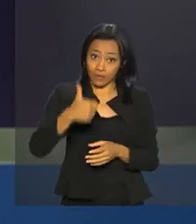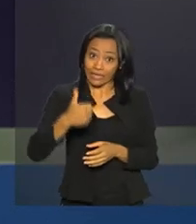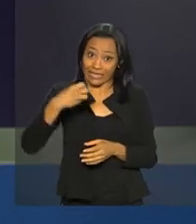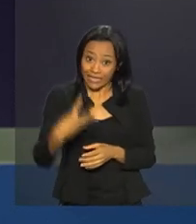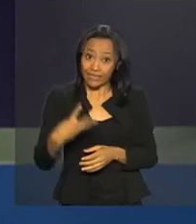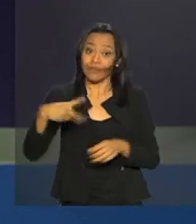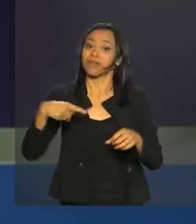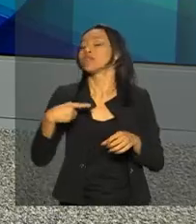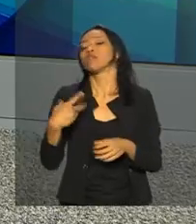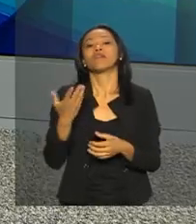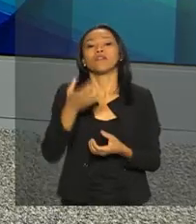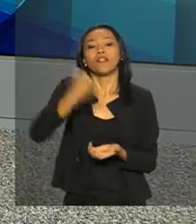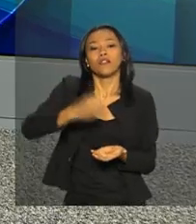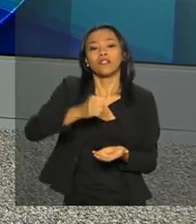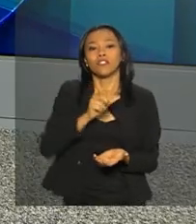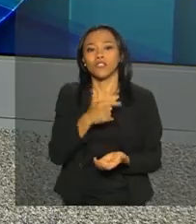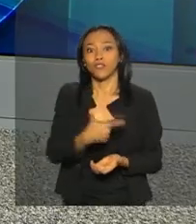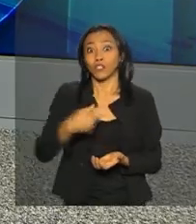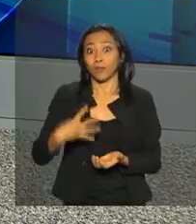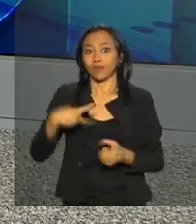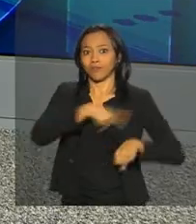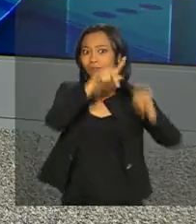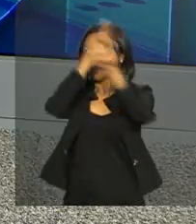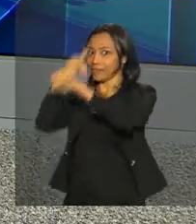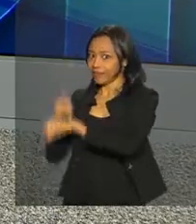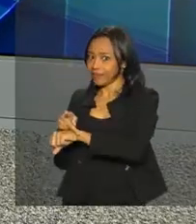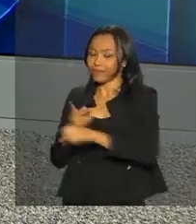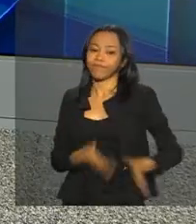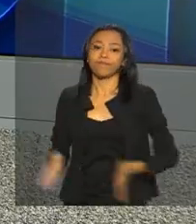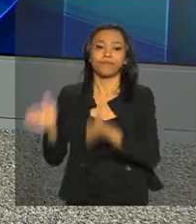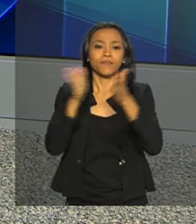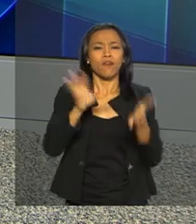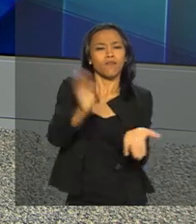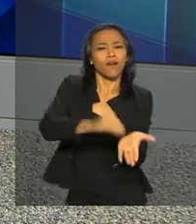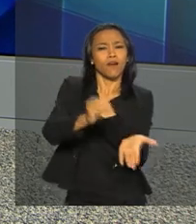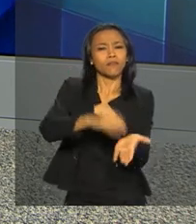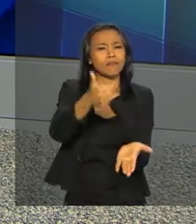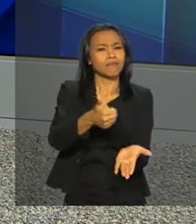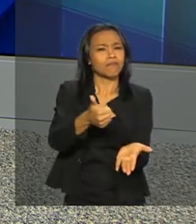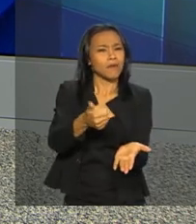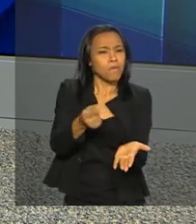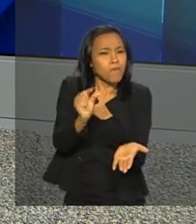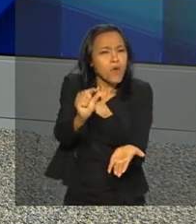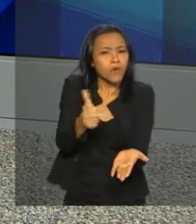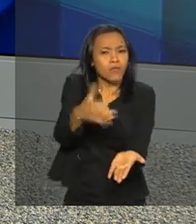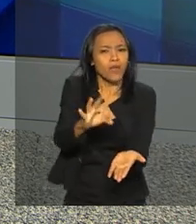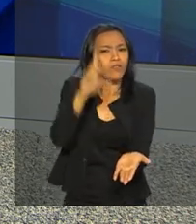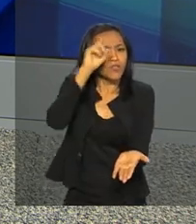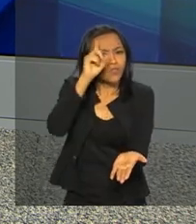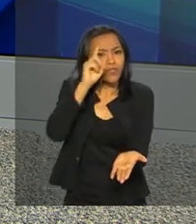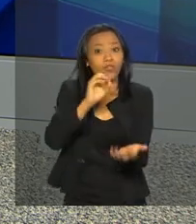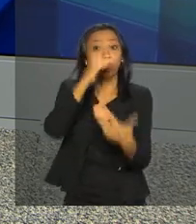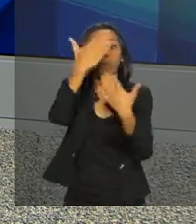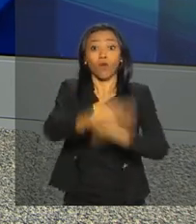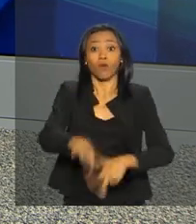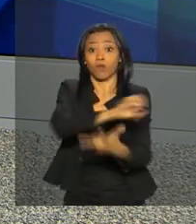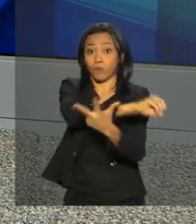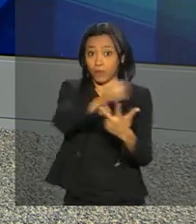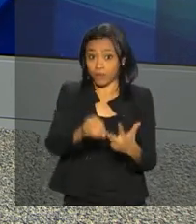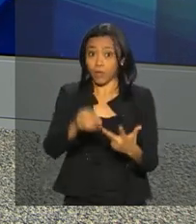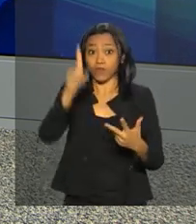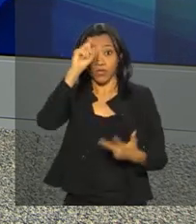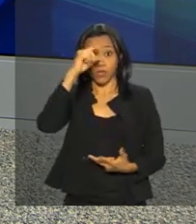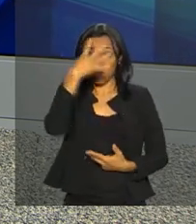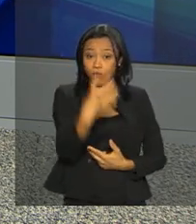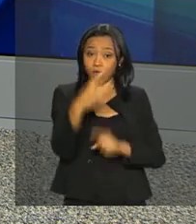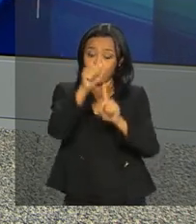24 países. Faltam menos de 10 dias para o Enem. O primeiro dia de prova do Exame Nacional do Ensino Médio será 4 de